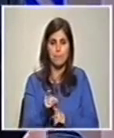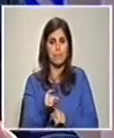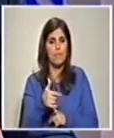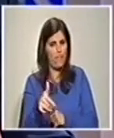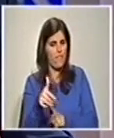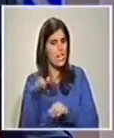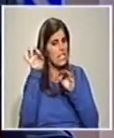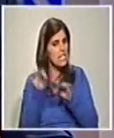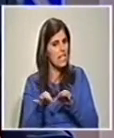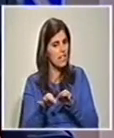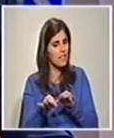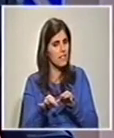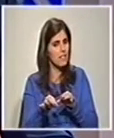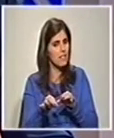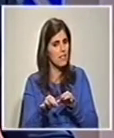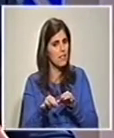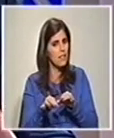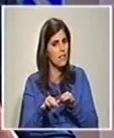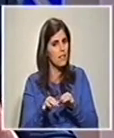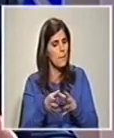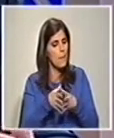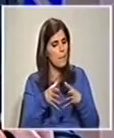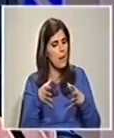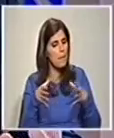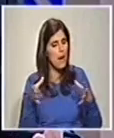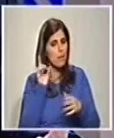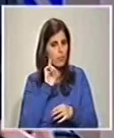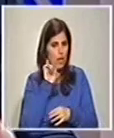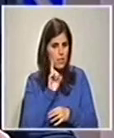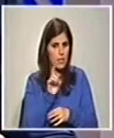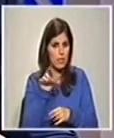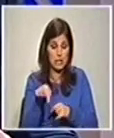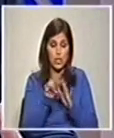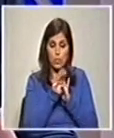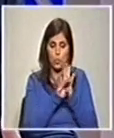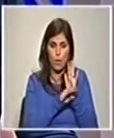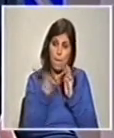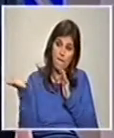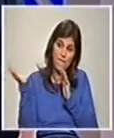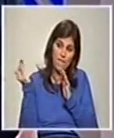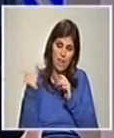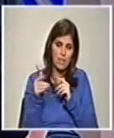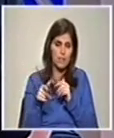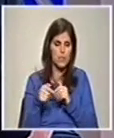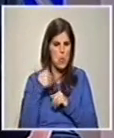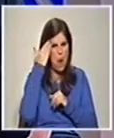com certeza, cada vez mais significado. E neste programa que aí vem, julgo